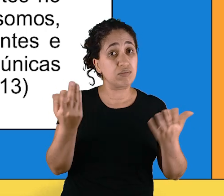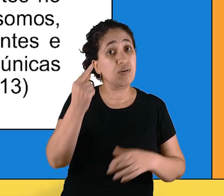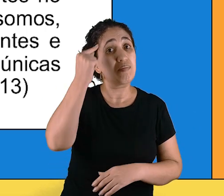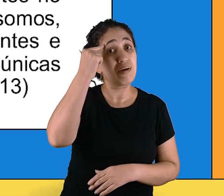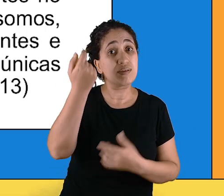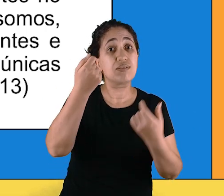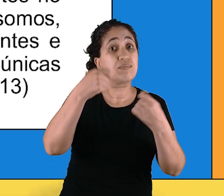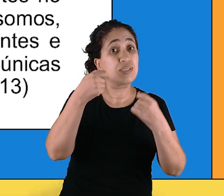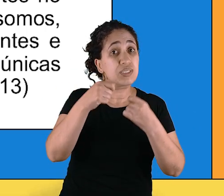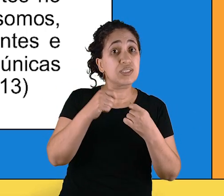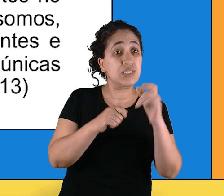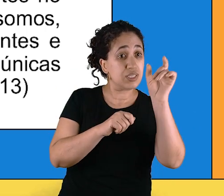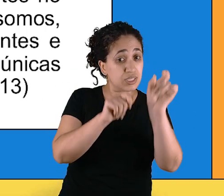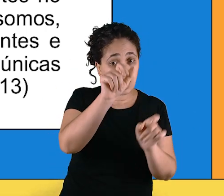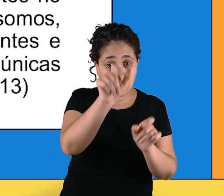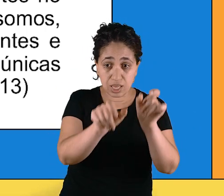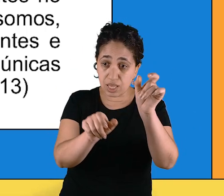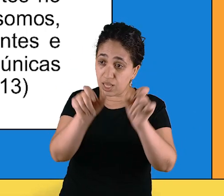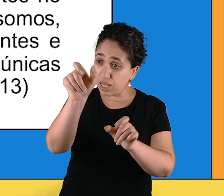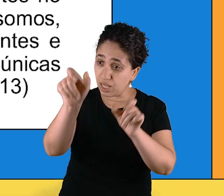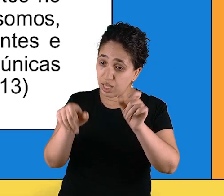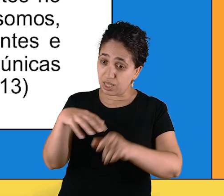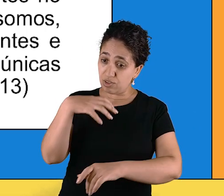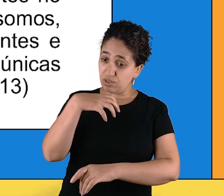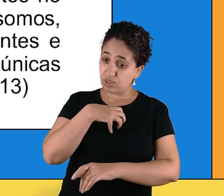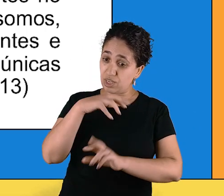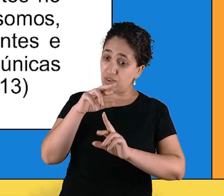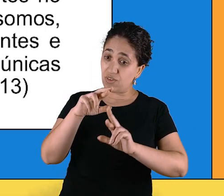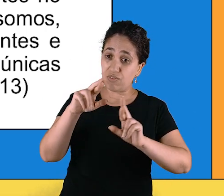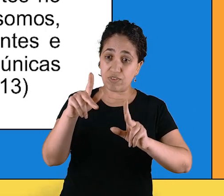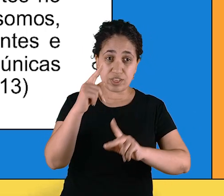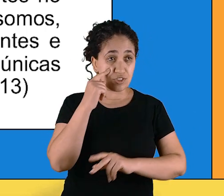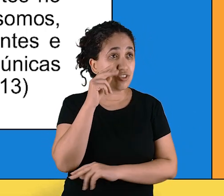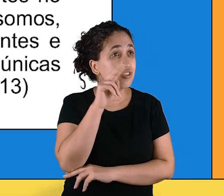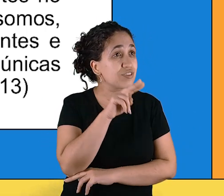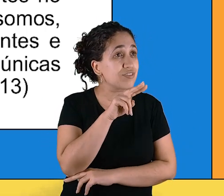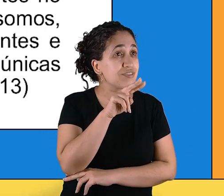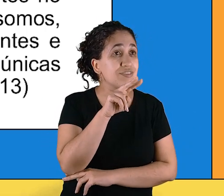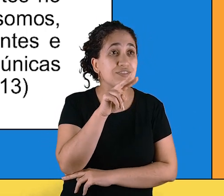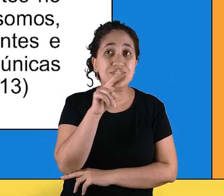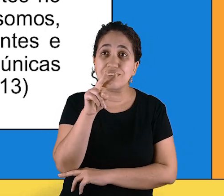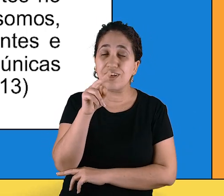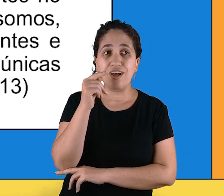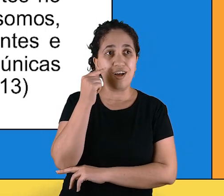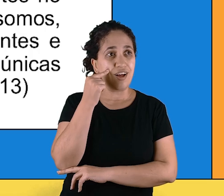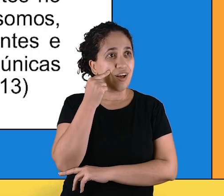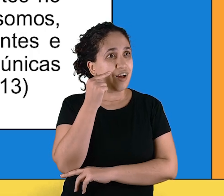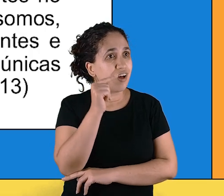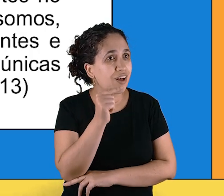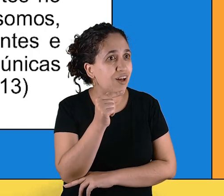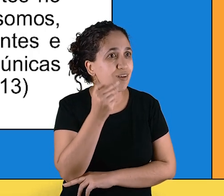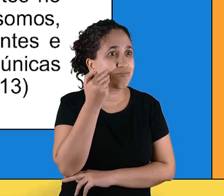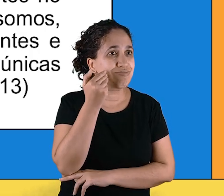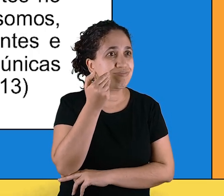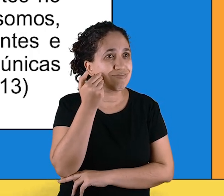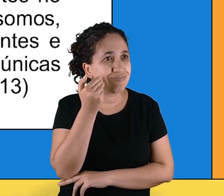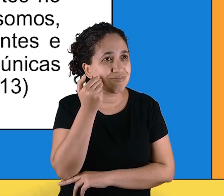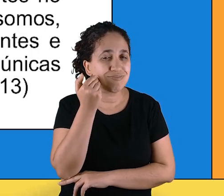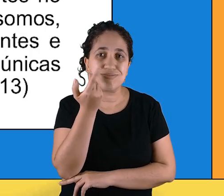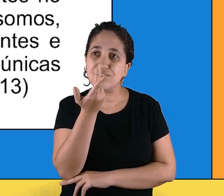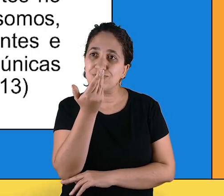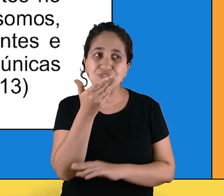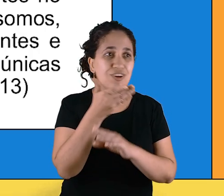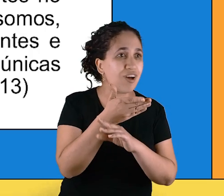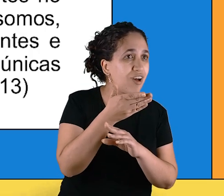gente pense nisso, né? Que cada pessoa ela vai ter um jeito diferente de ver a exposição, de conviver com aquele espaço